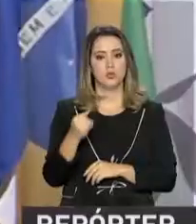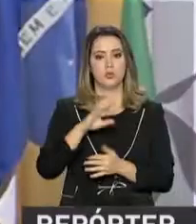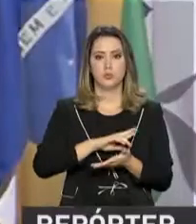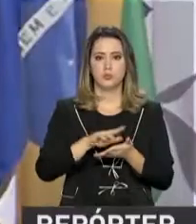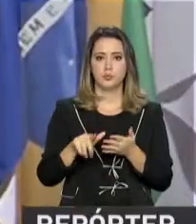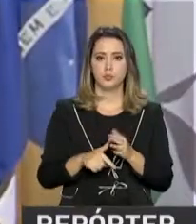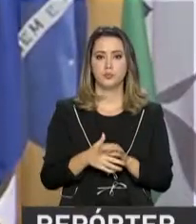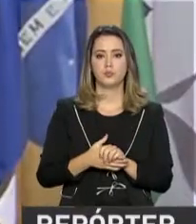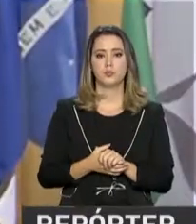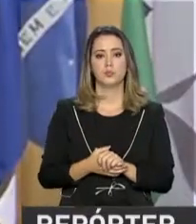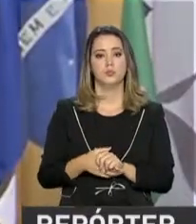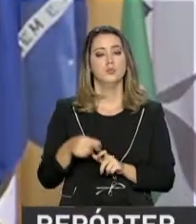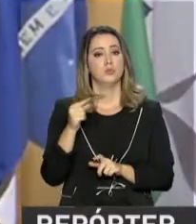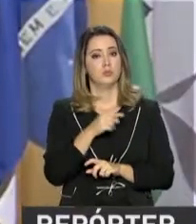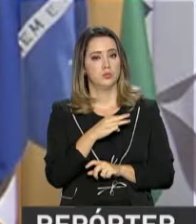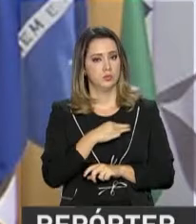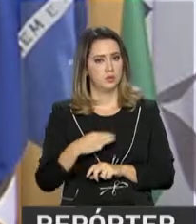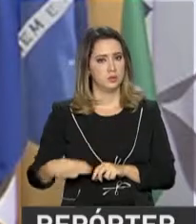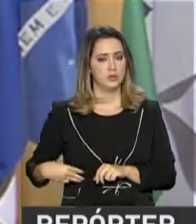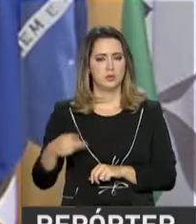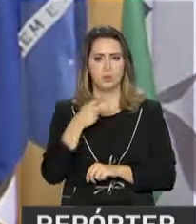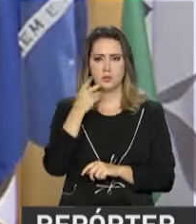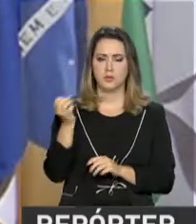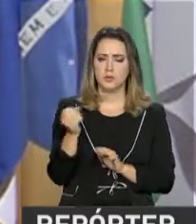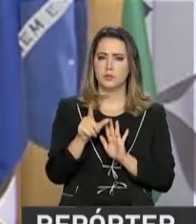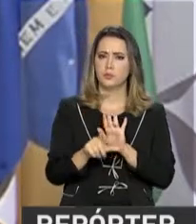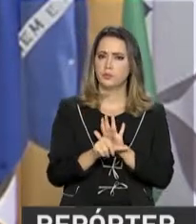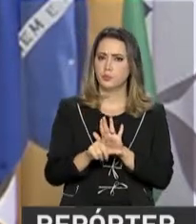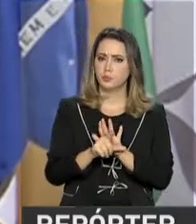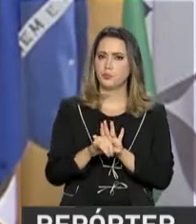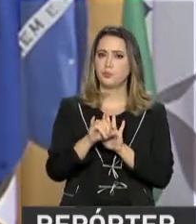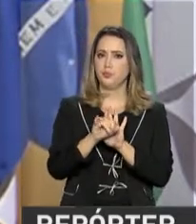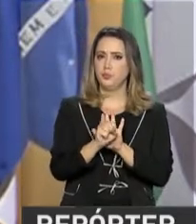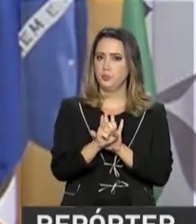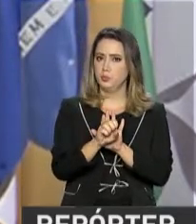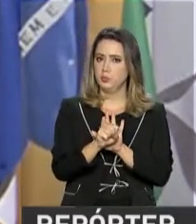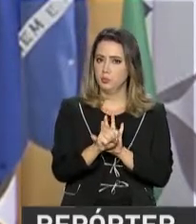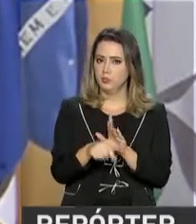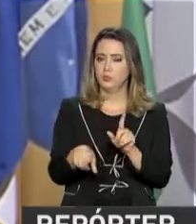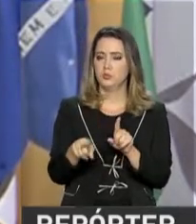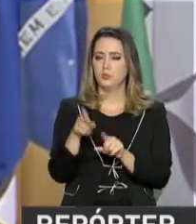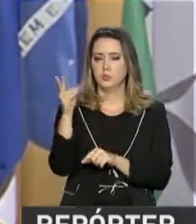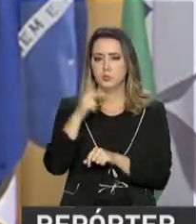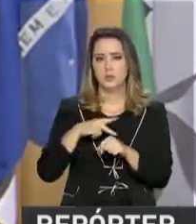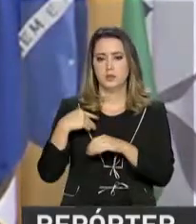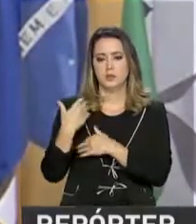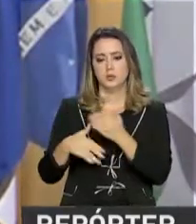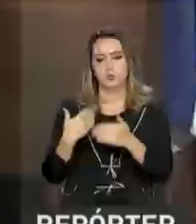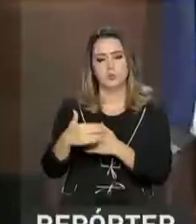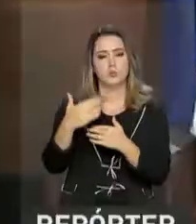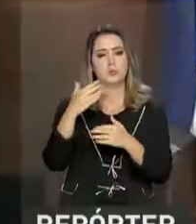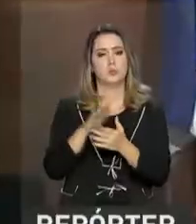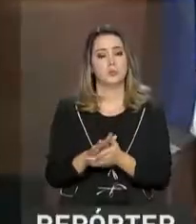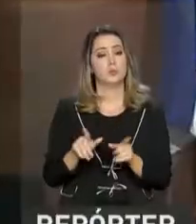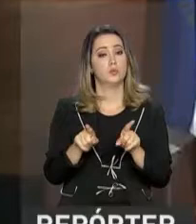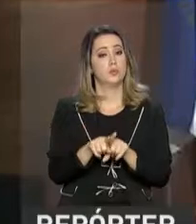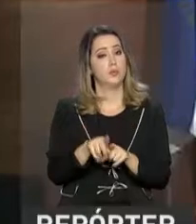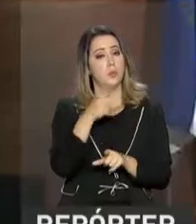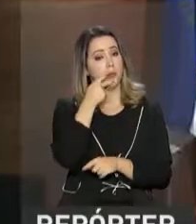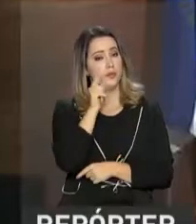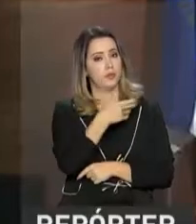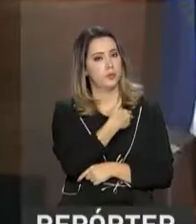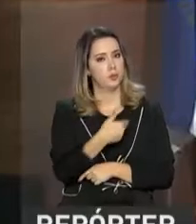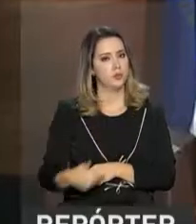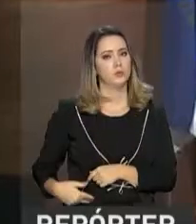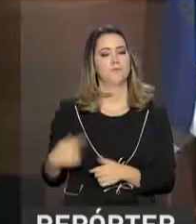O ministro também voltou a defender reformas estruturais, como a da Previdência, para que o país continue a crescer. E disse que o governo